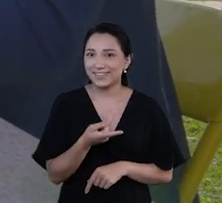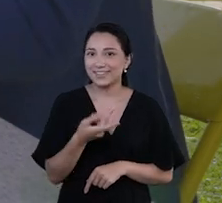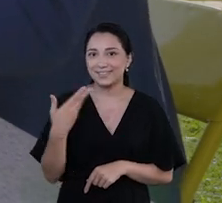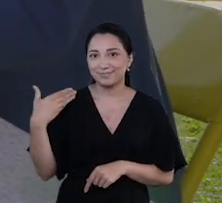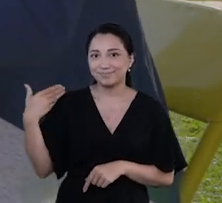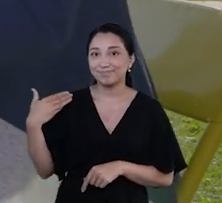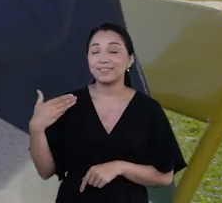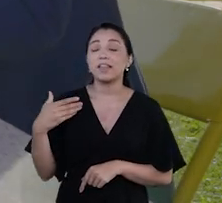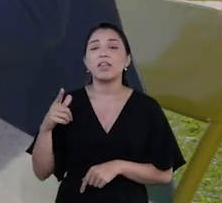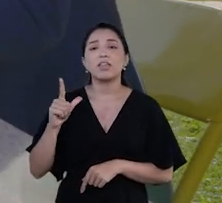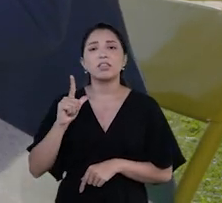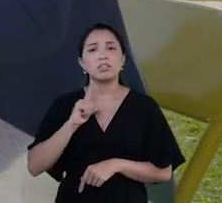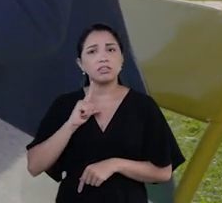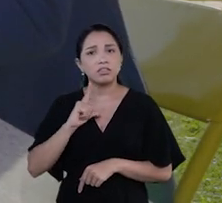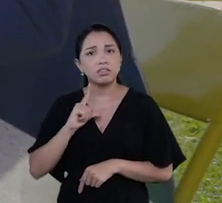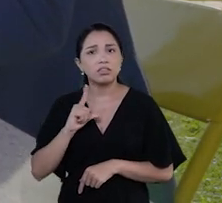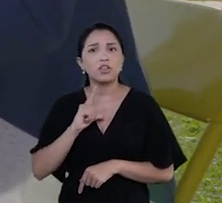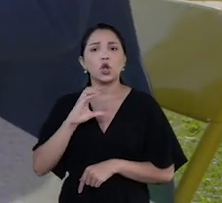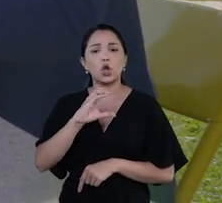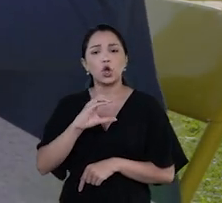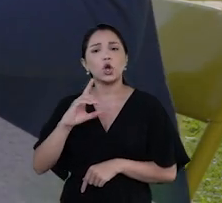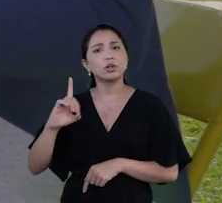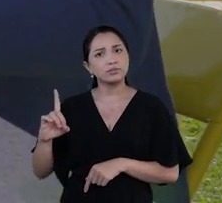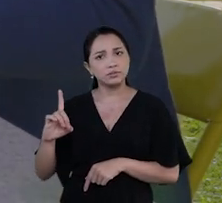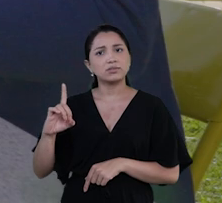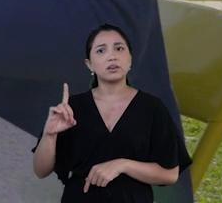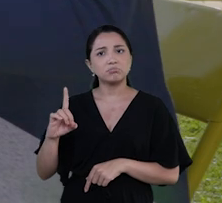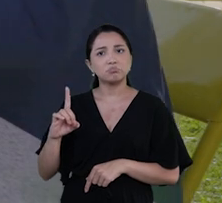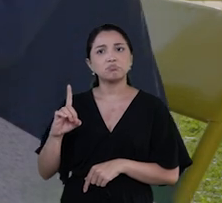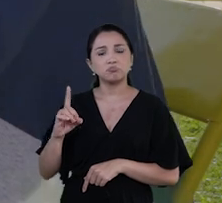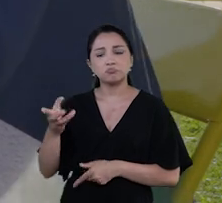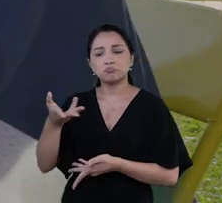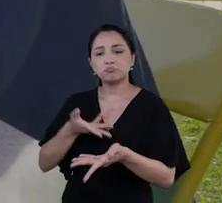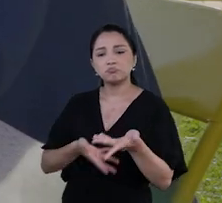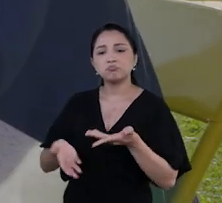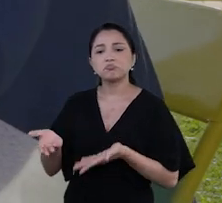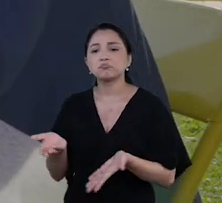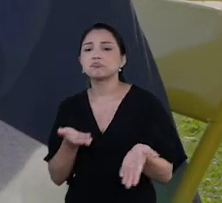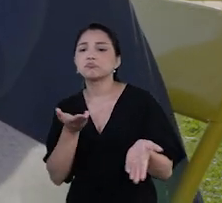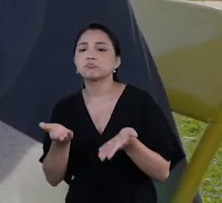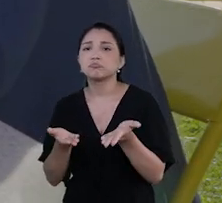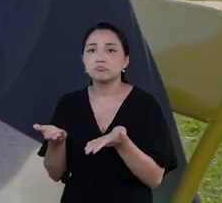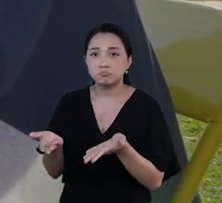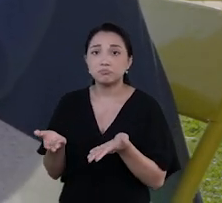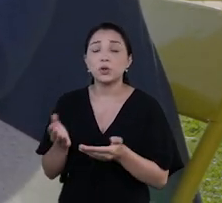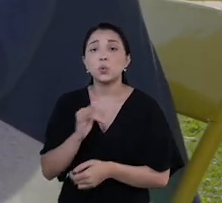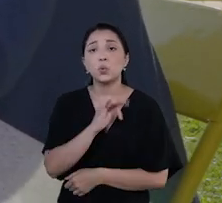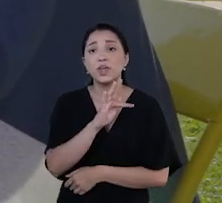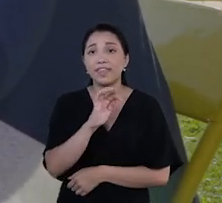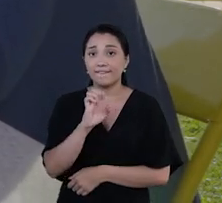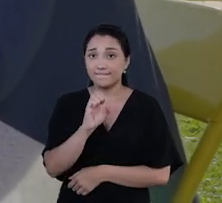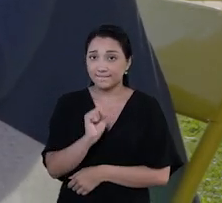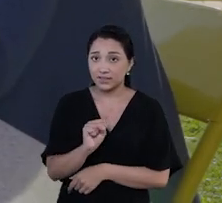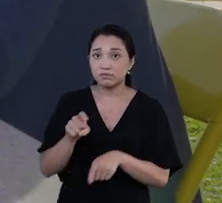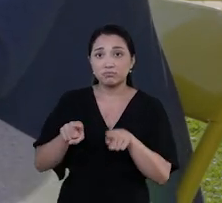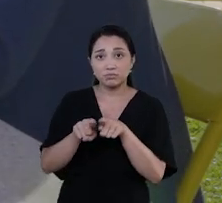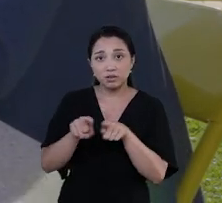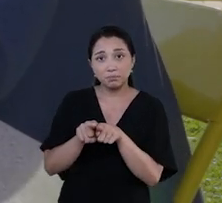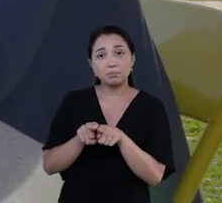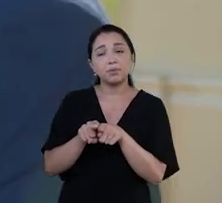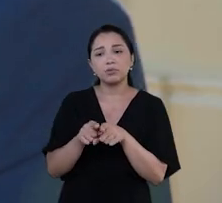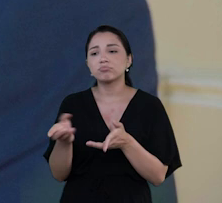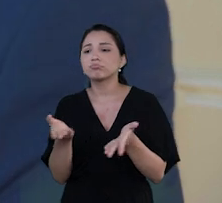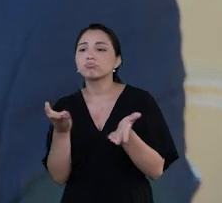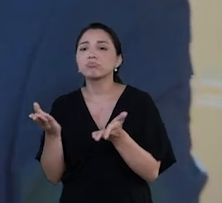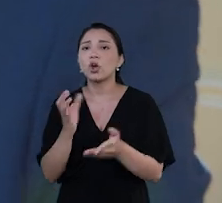geralmente eles possui uma coordenação né e o ifs coordena alguns desses projetos né o Instituto Federal do